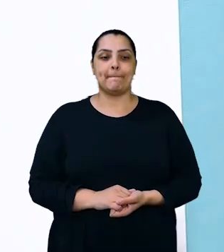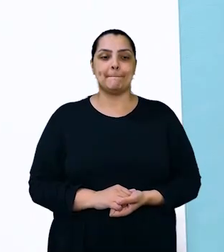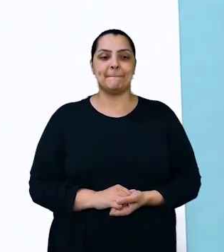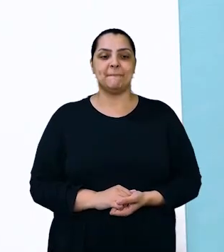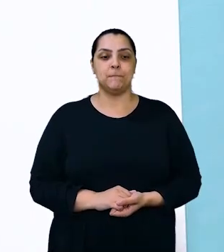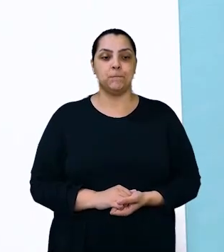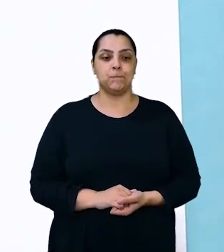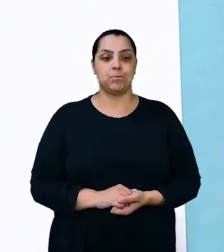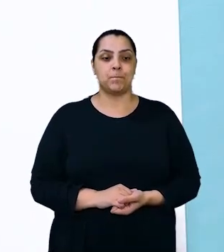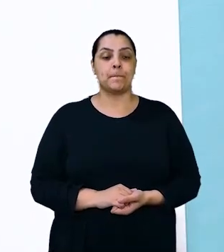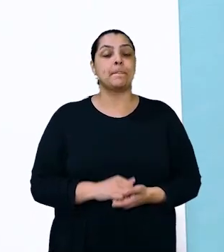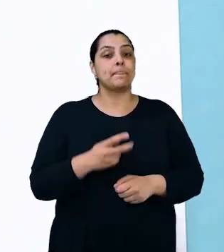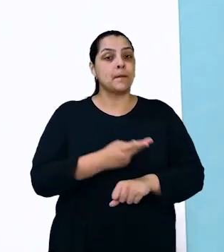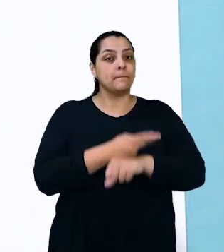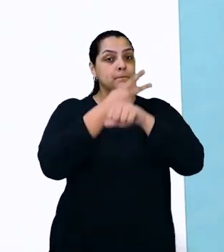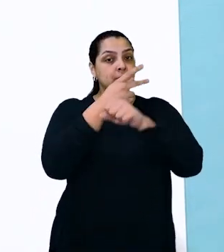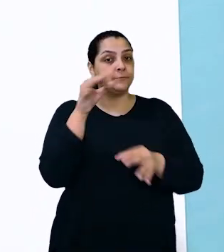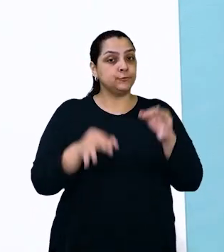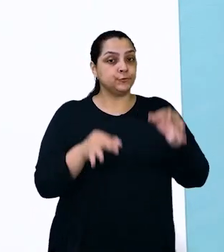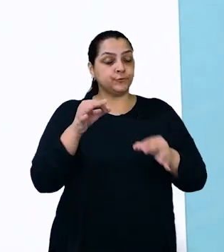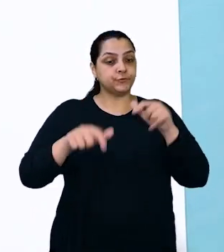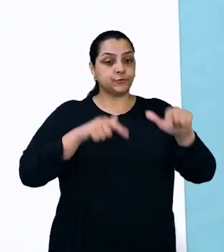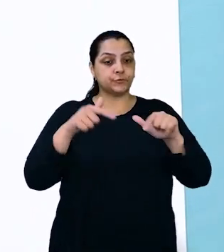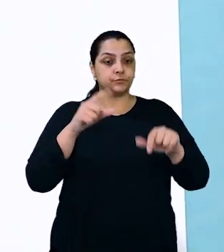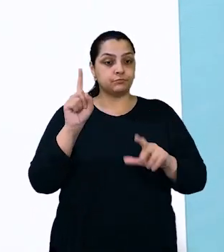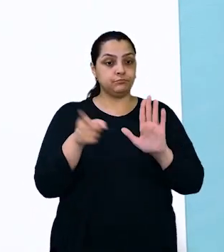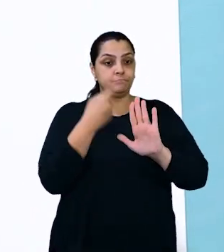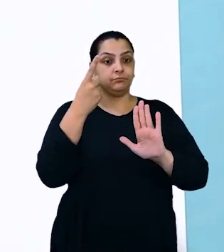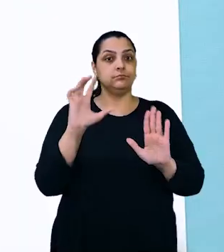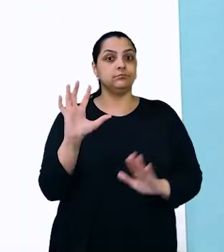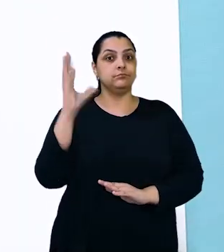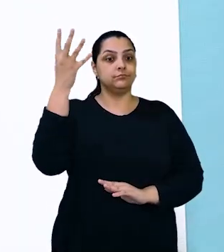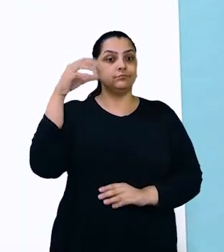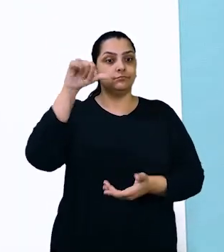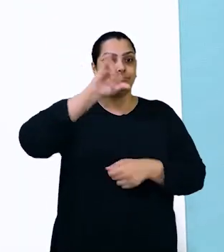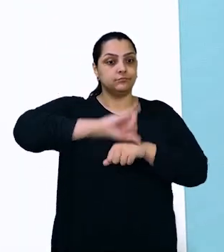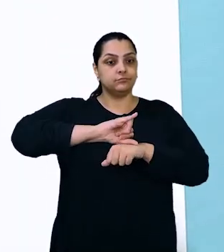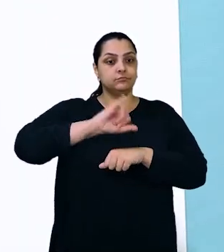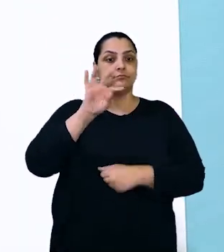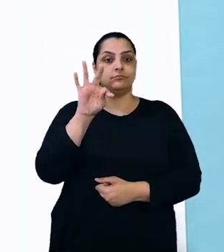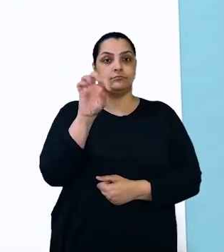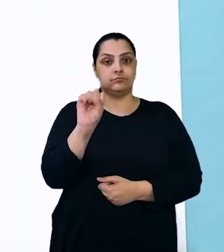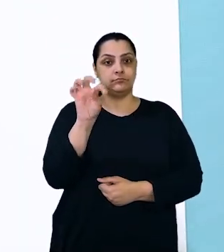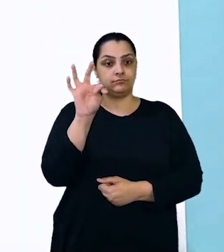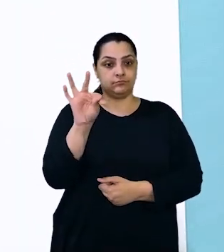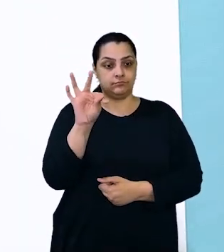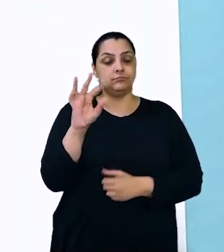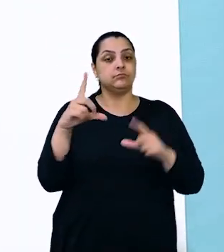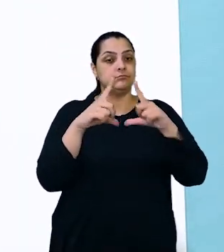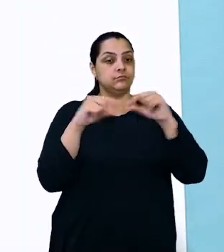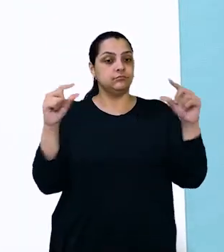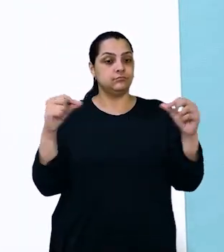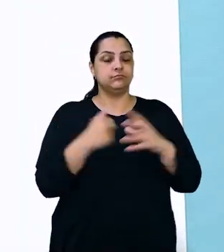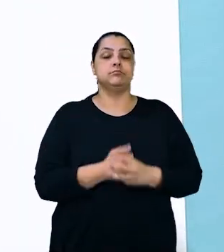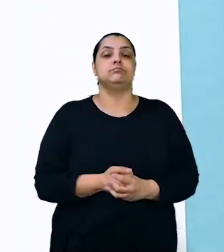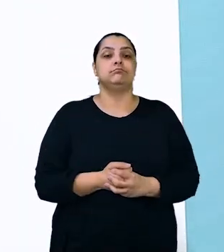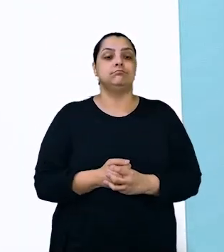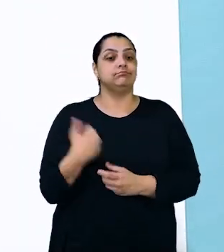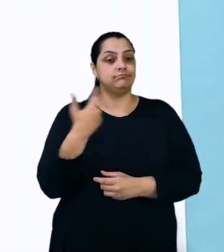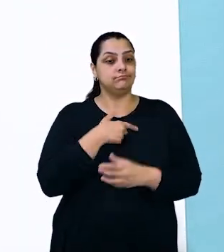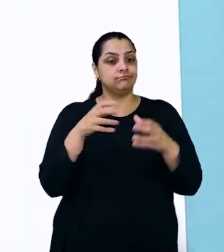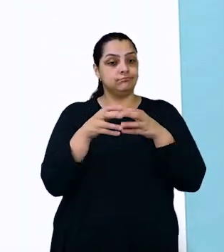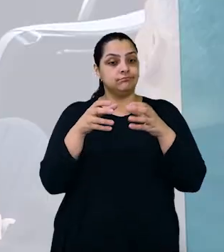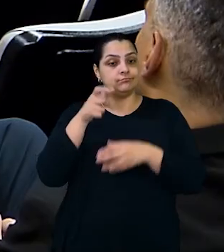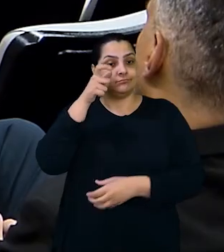A primeira edição do Prêmio Justiça do Trabalho de Comunicação foi realizada na sede do Tribunal Superior do Trabalho em Brasília. E nossa equipe esteve